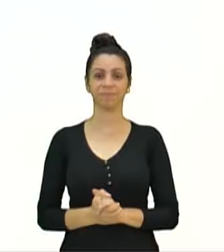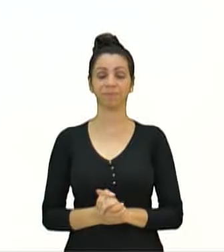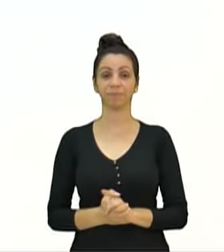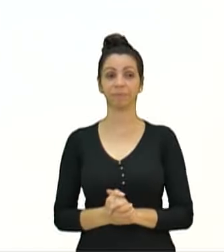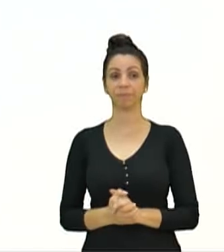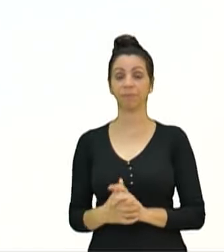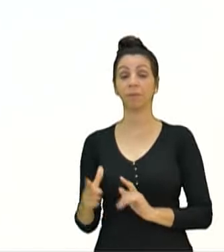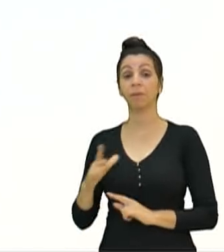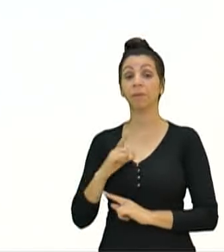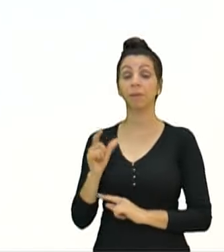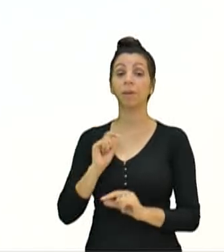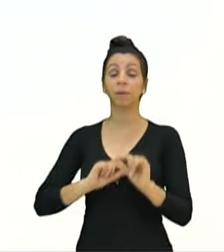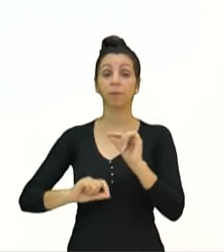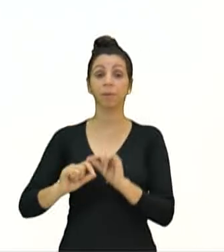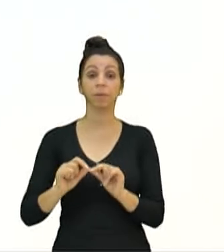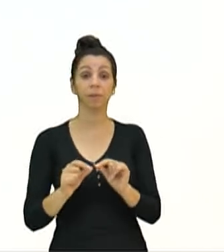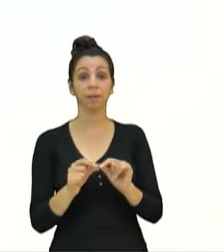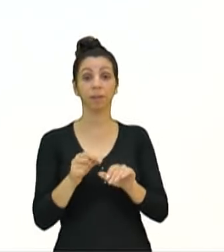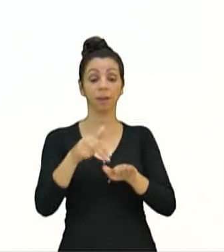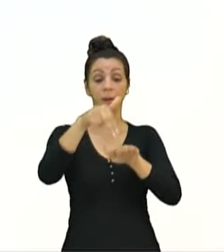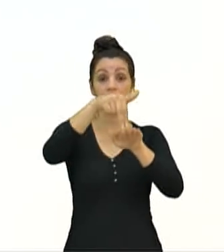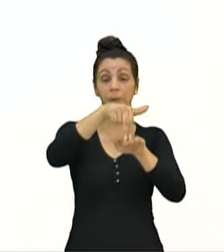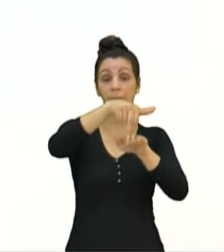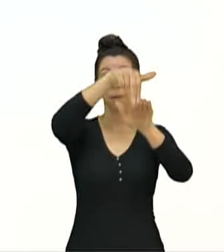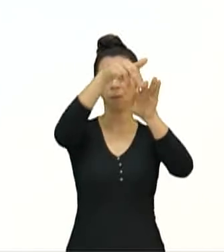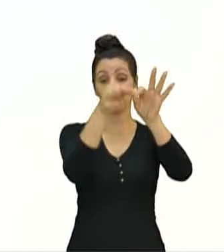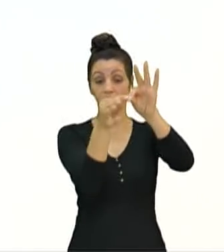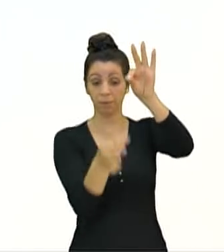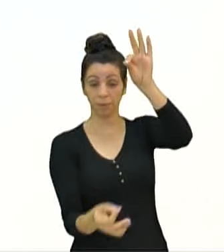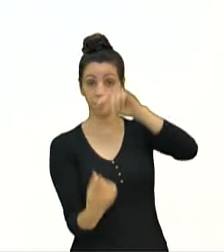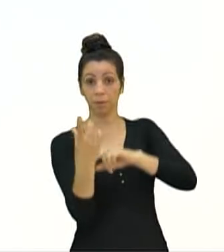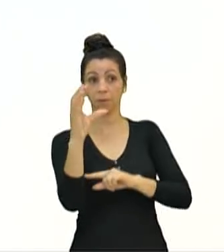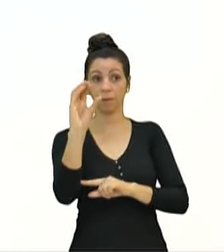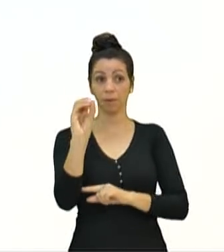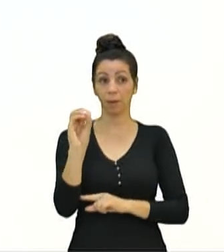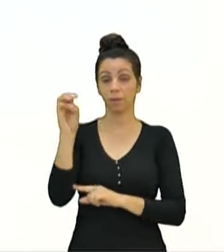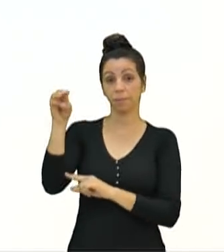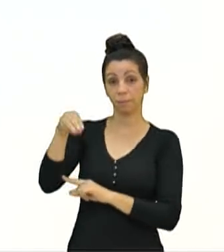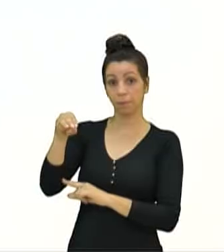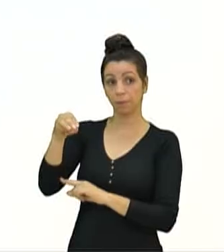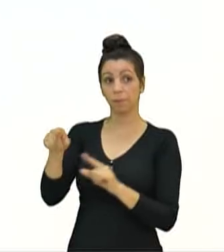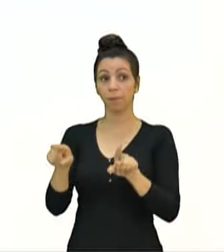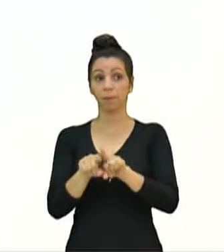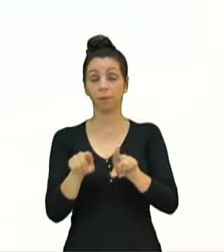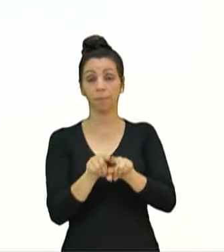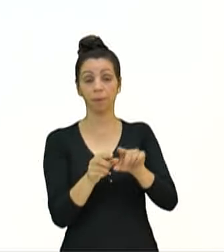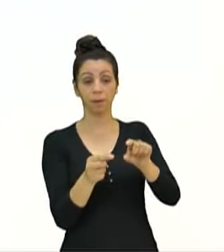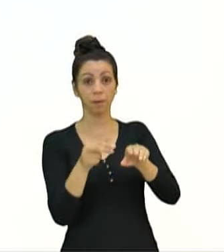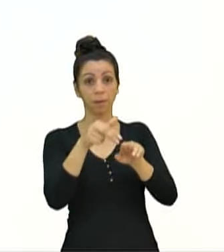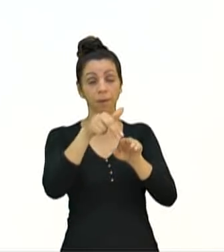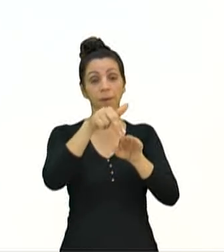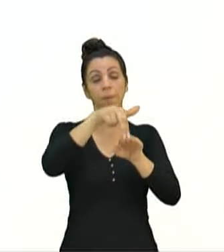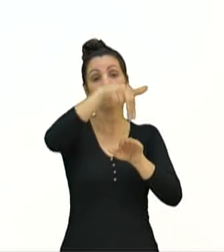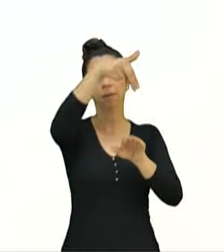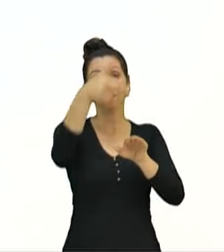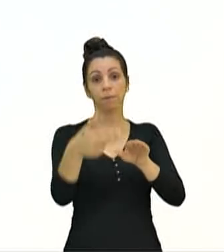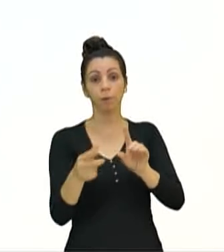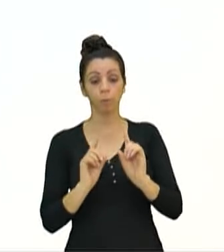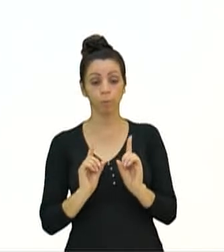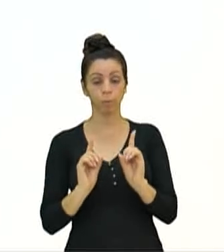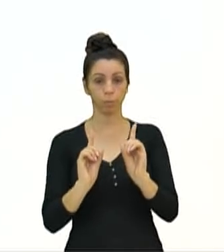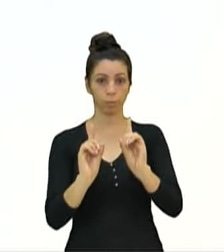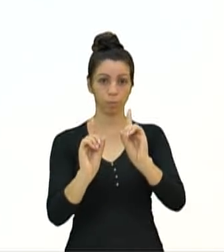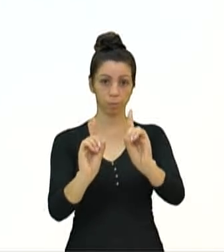a plataforma de 10 metros, a plataforma de 10 metros na modalidade sincronizada, com os